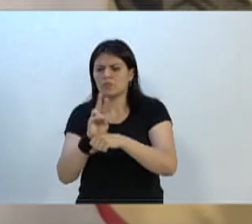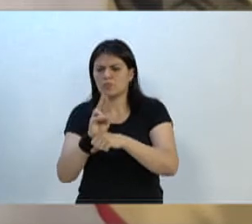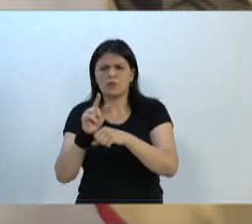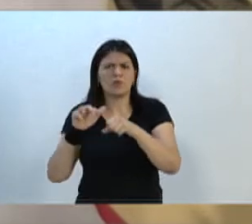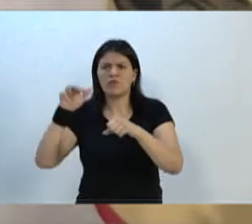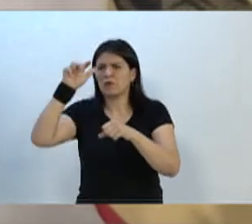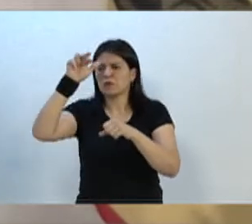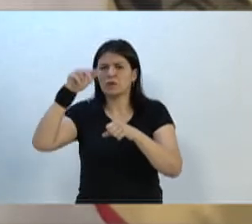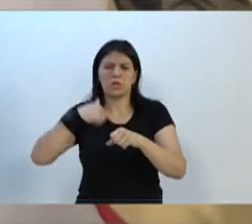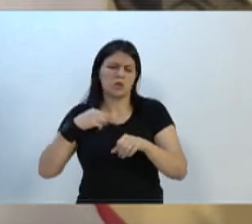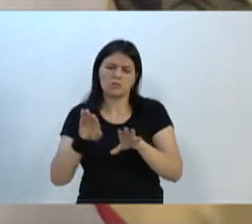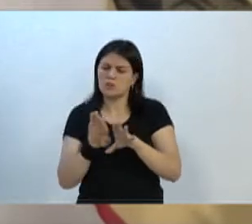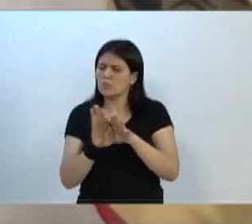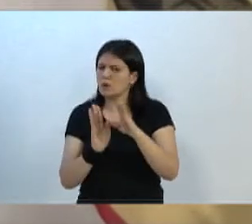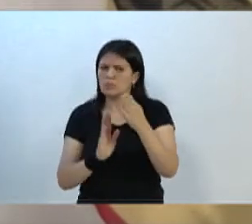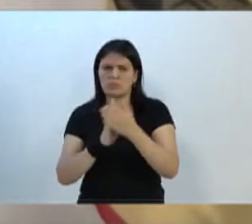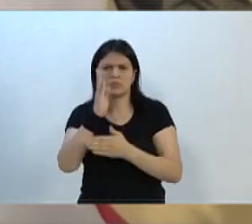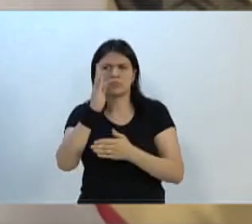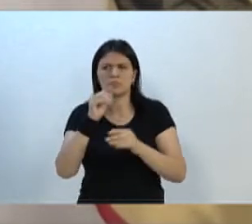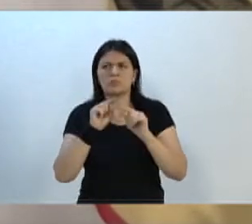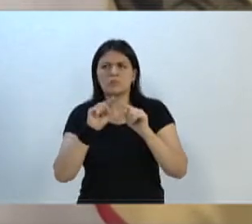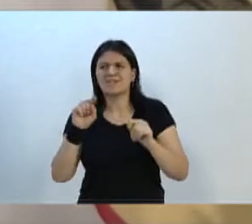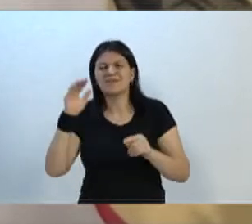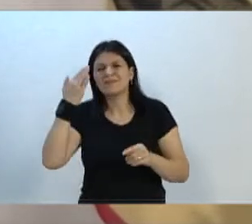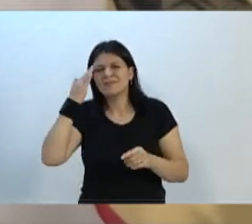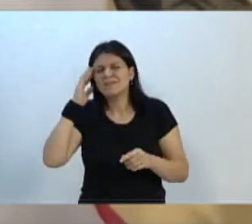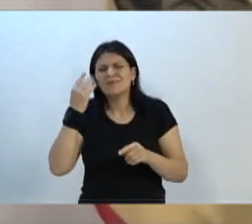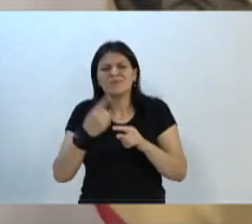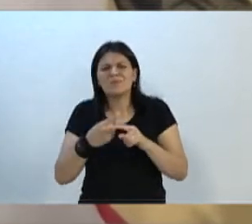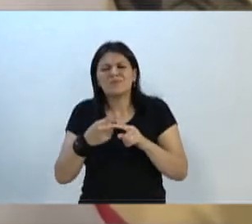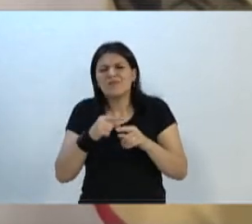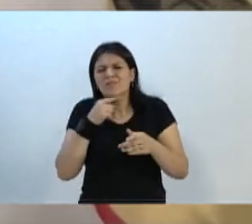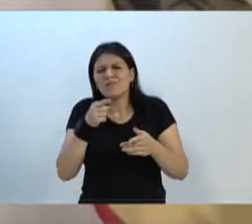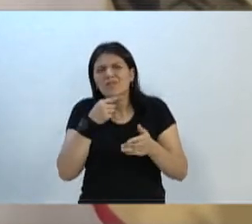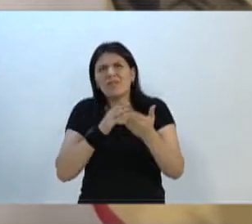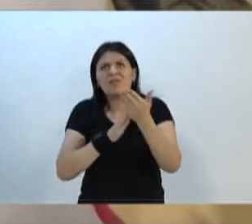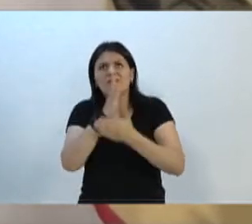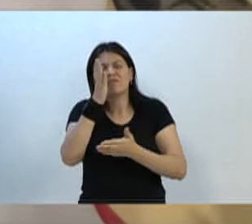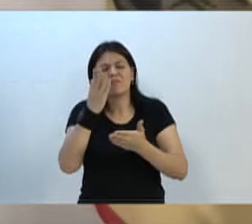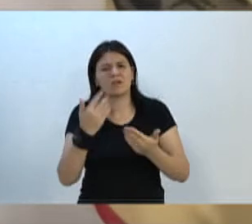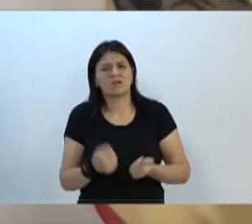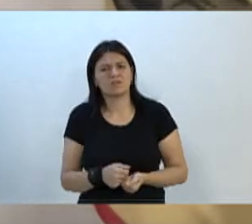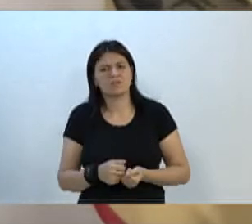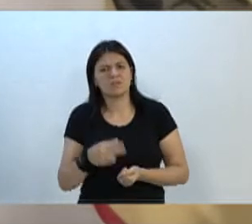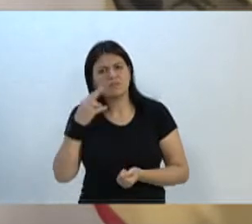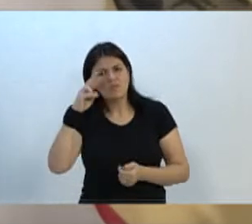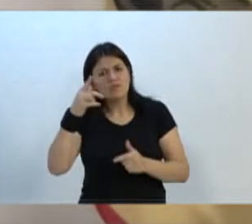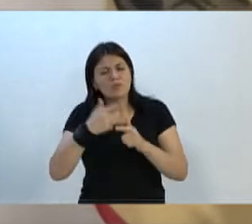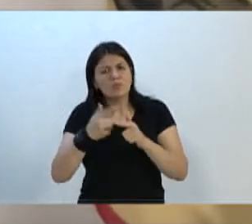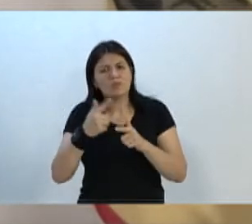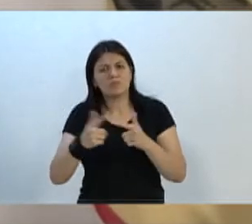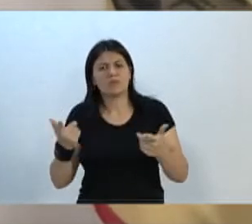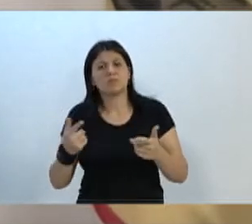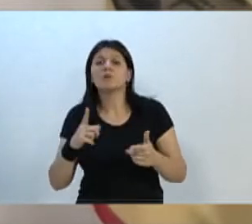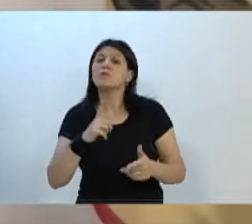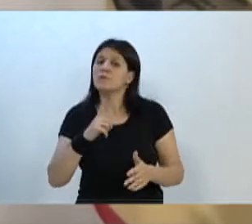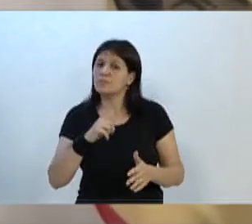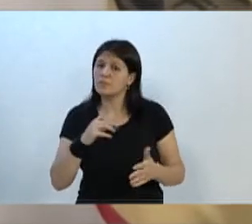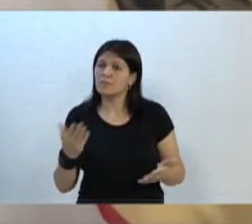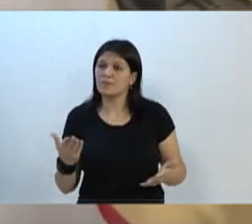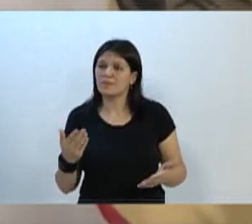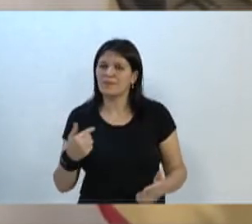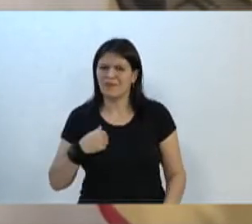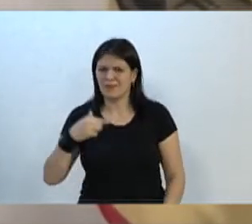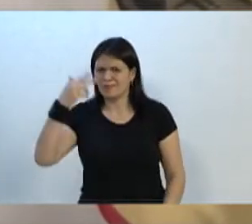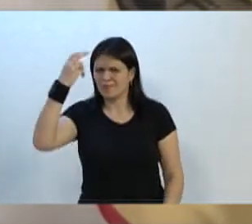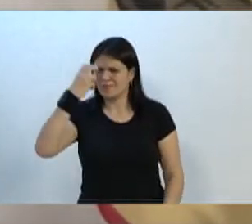mas eu não entendo porque que ninguém vai lá e ver o problema que existe eu não